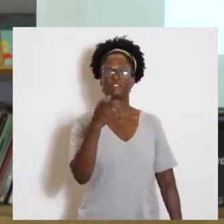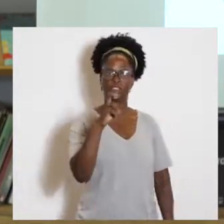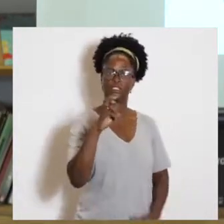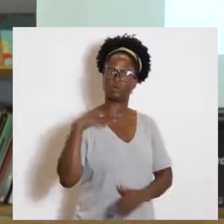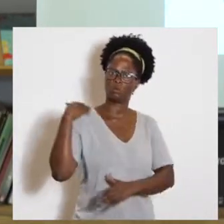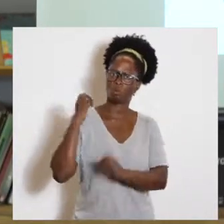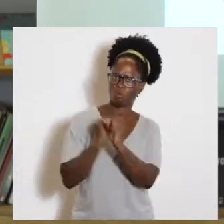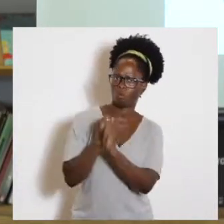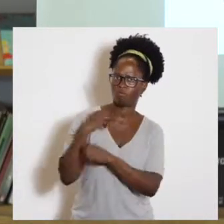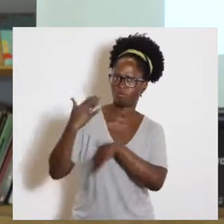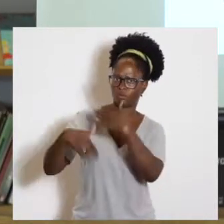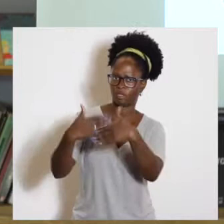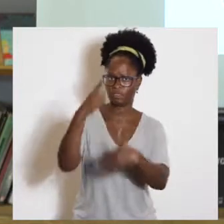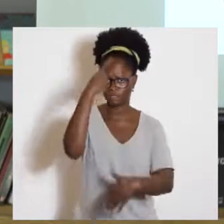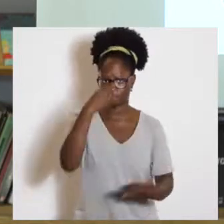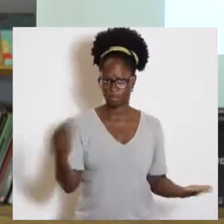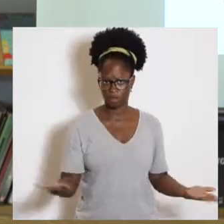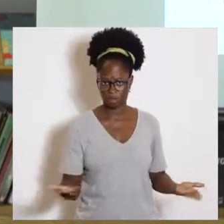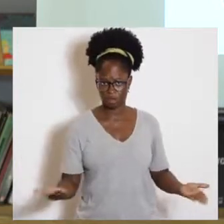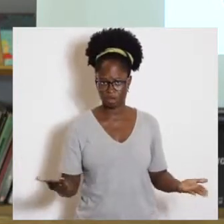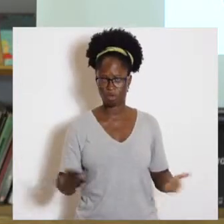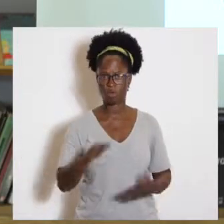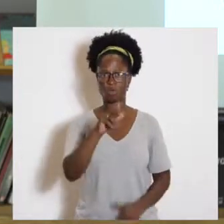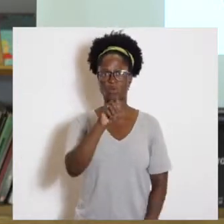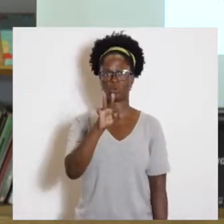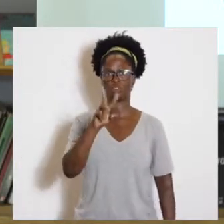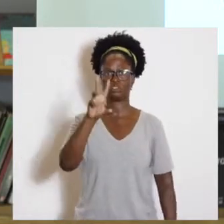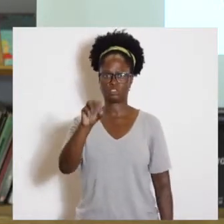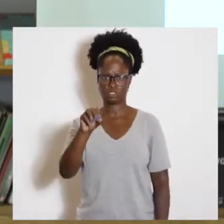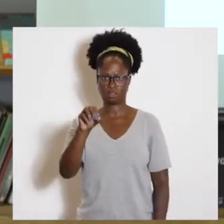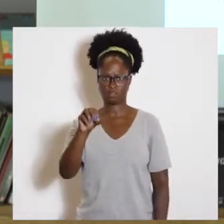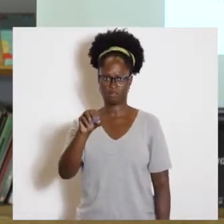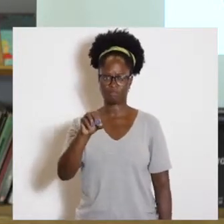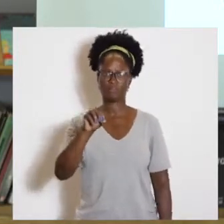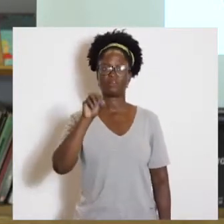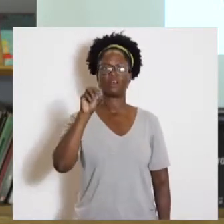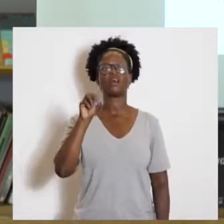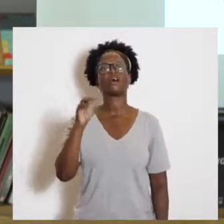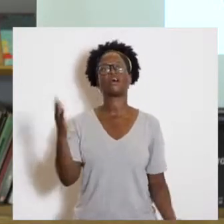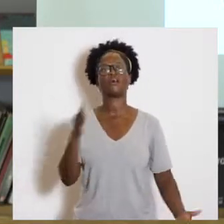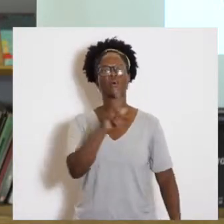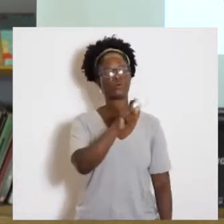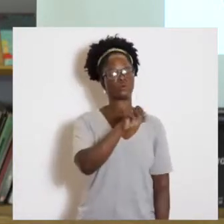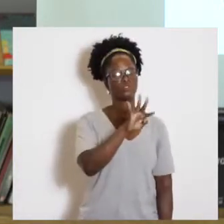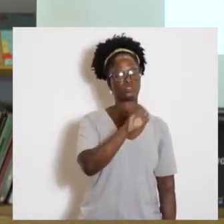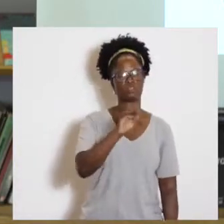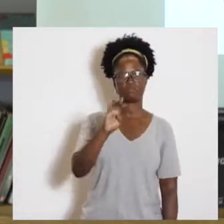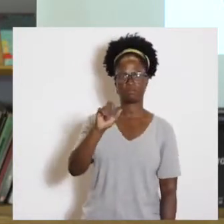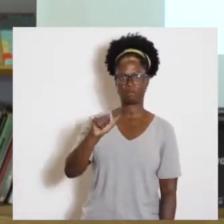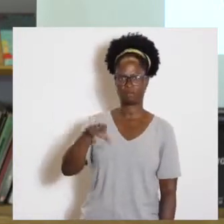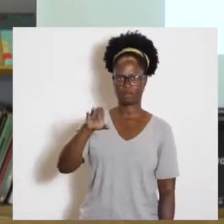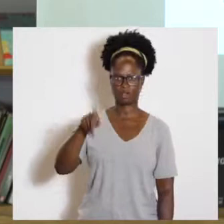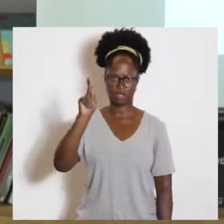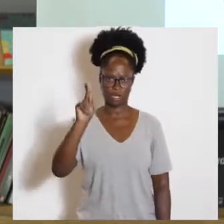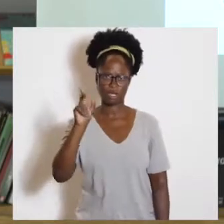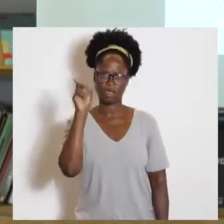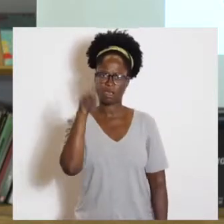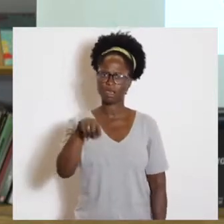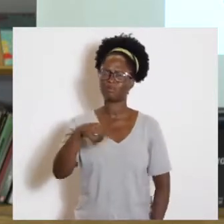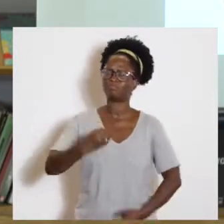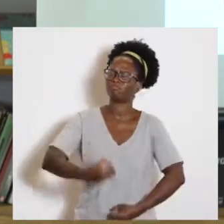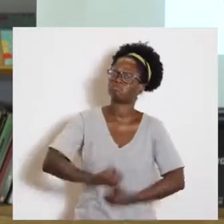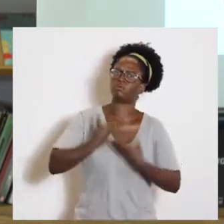anos de carreira essa semana gustavo de equity gustavo black alien dos maiores